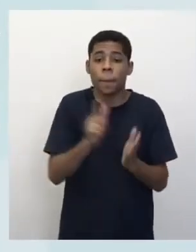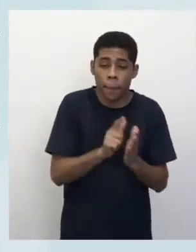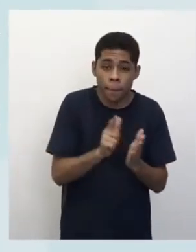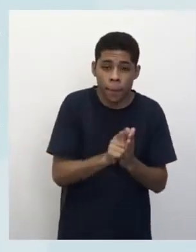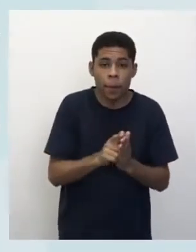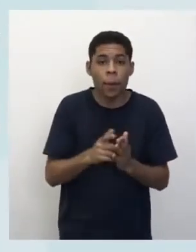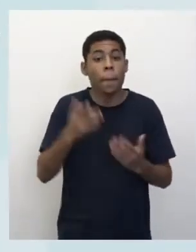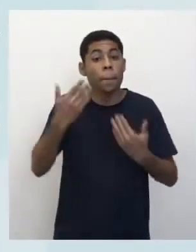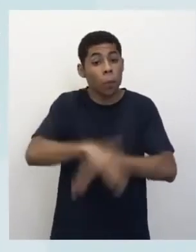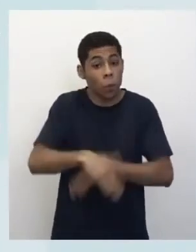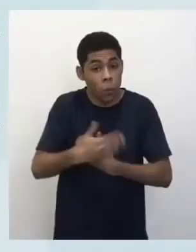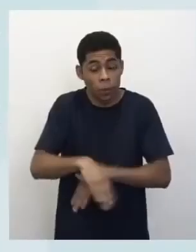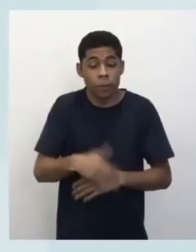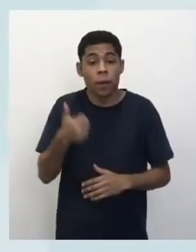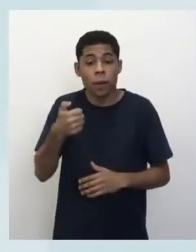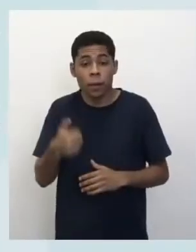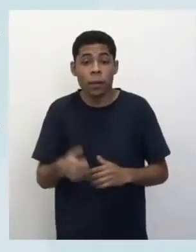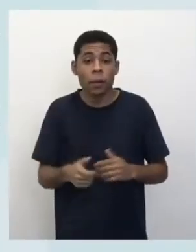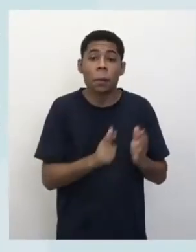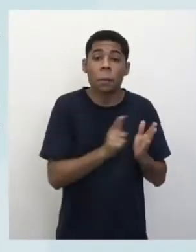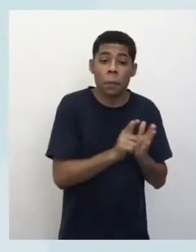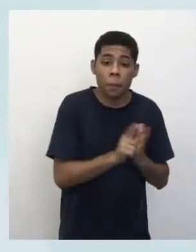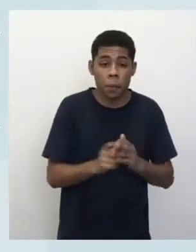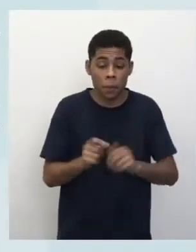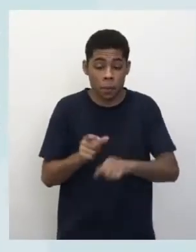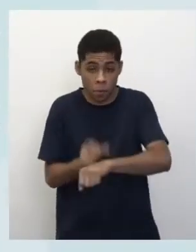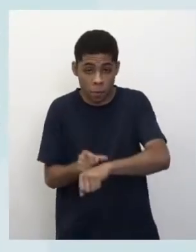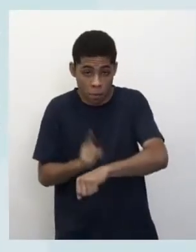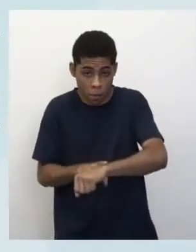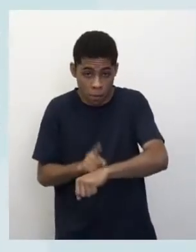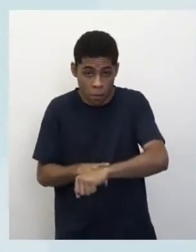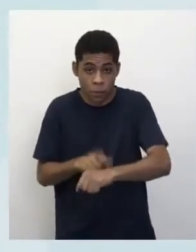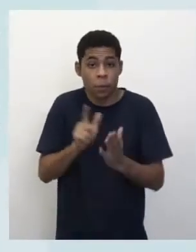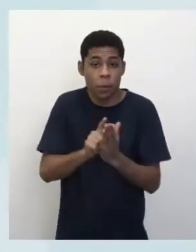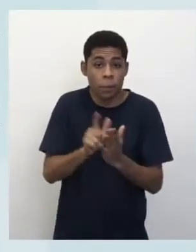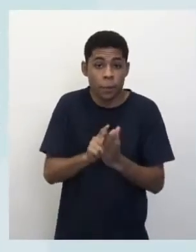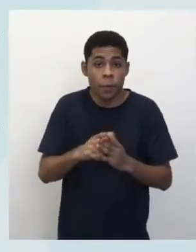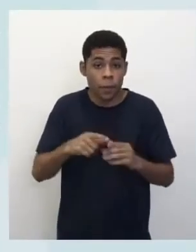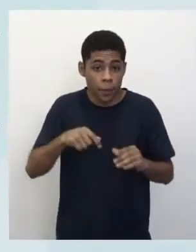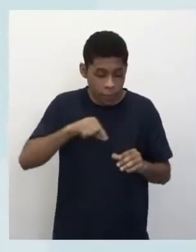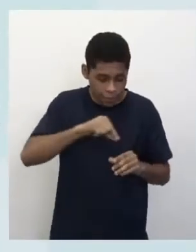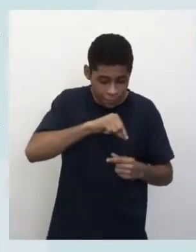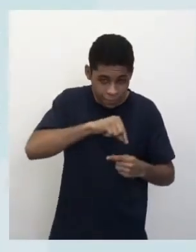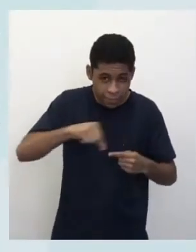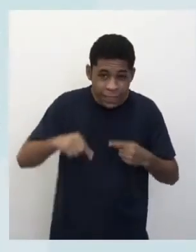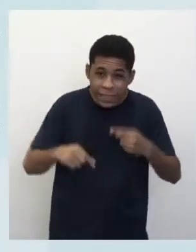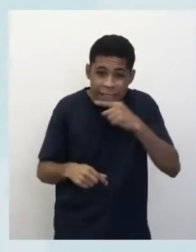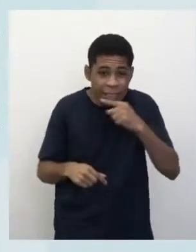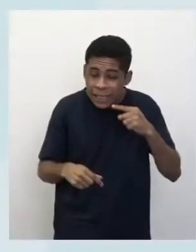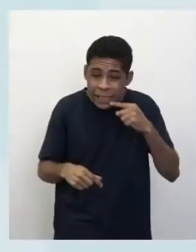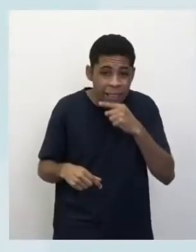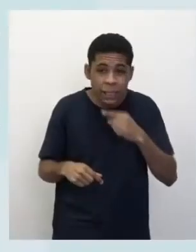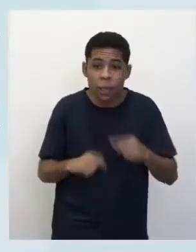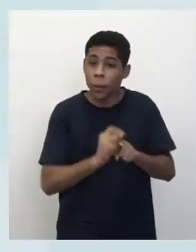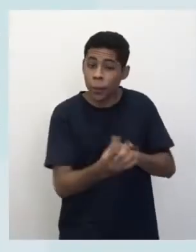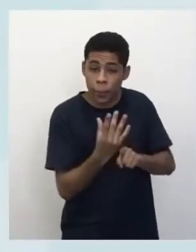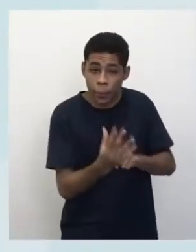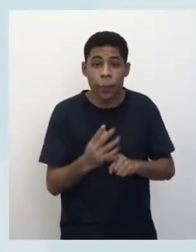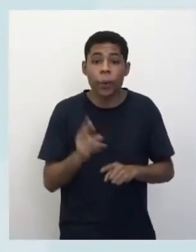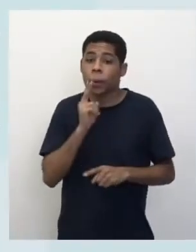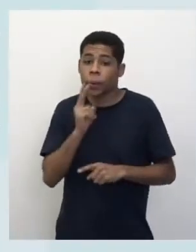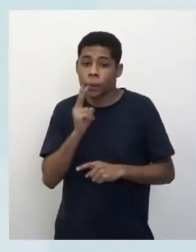de anúncio, caneta e papel, relógio, papel, pasta, cigarro, fósforo, papel e